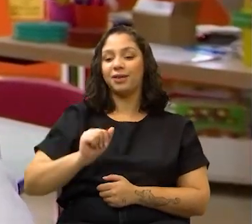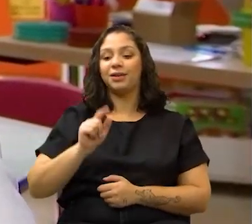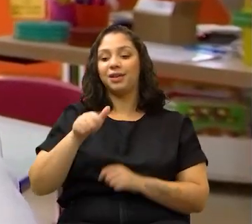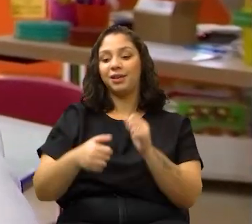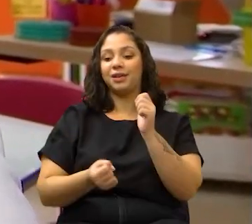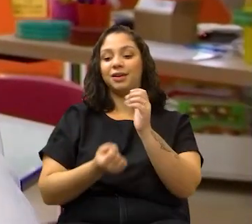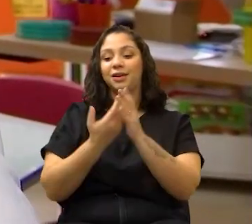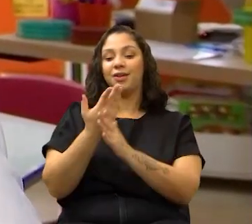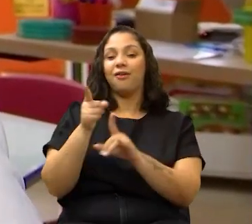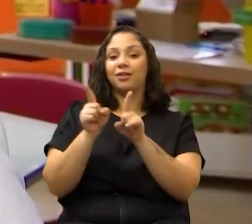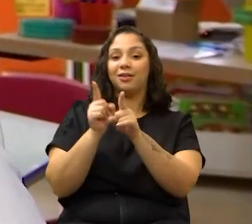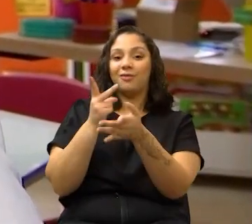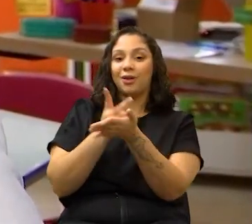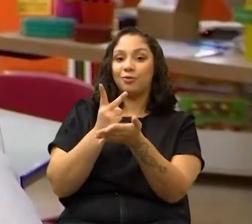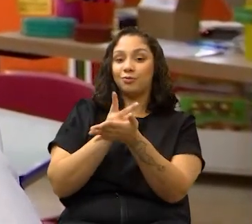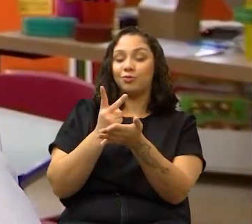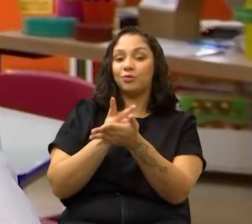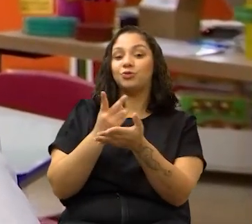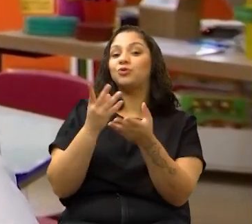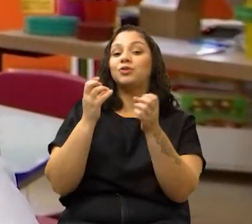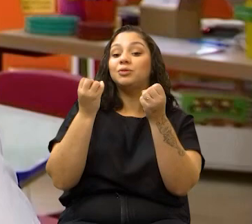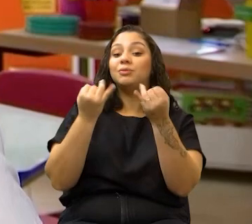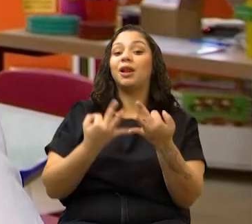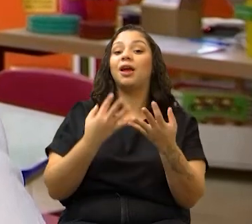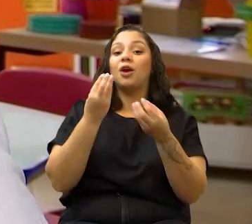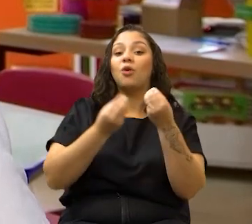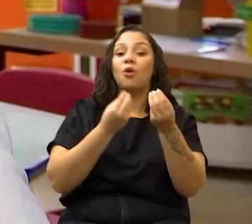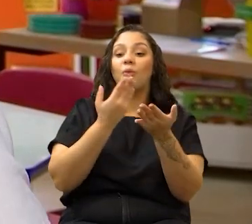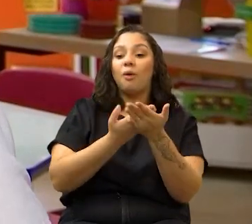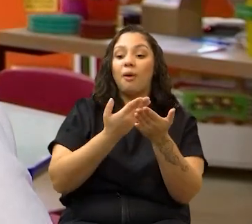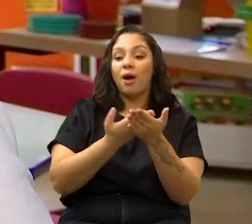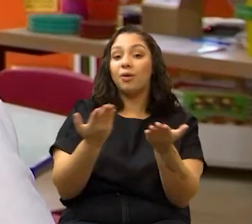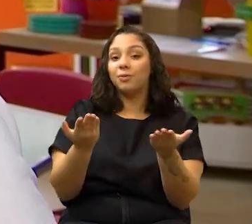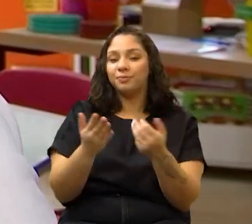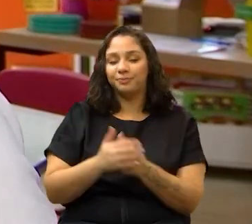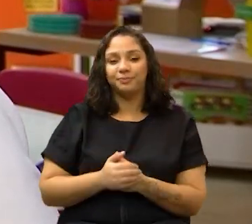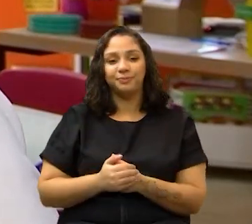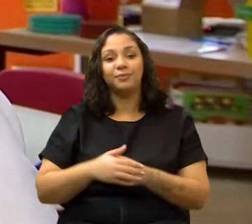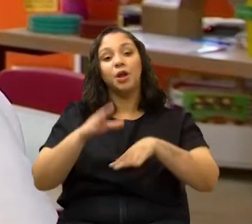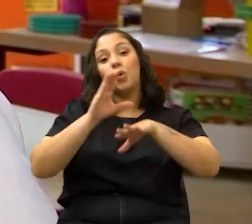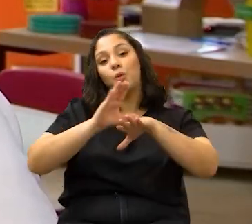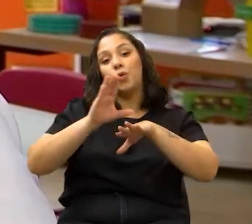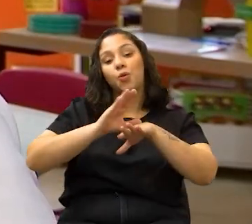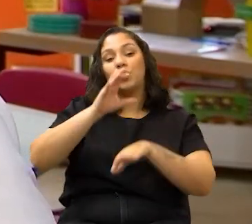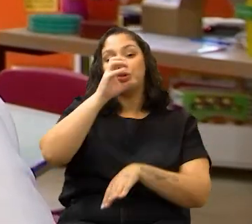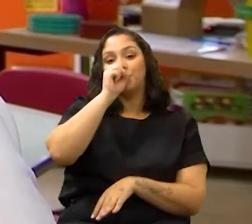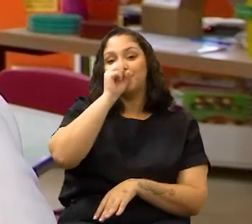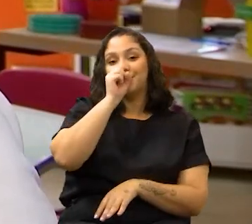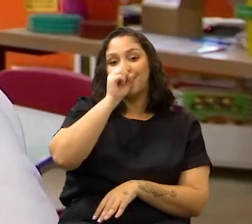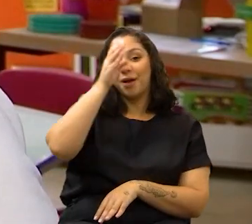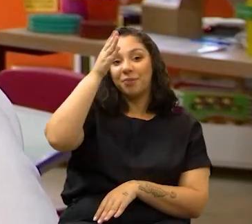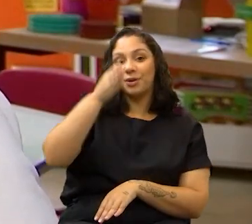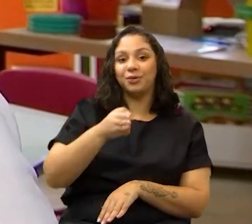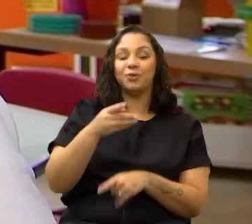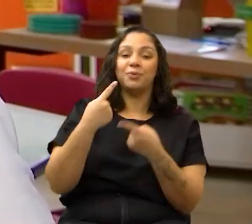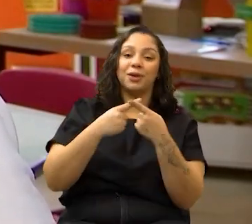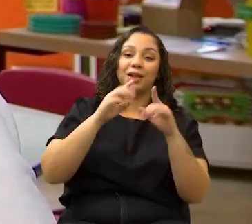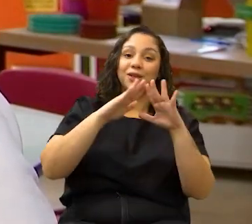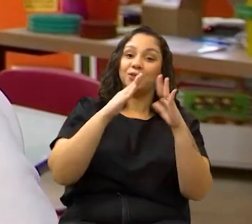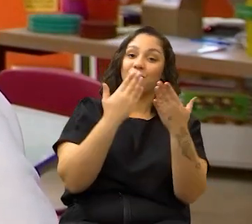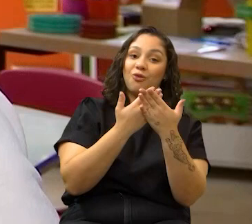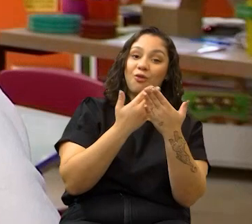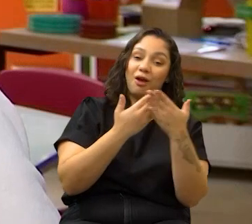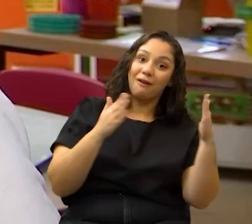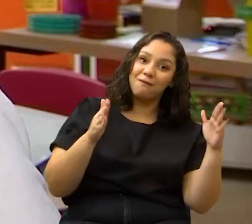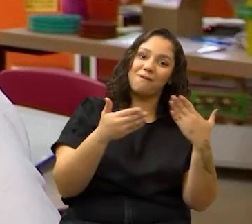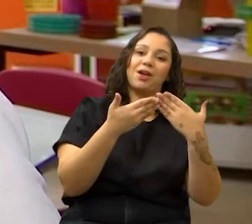da comunidade, explica como as aulas são ministradas. Os cursos são feitos aos sábados, quando a escola não funciona, então a gente